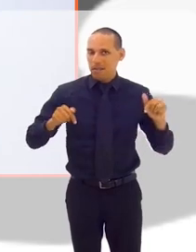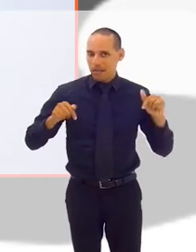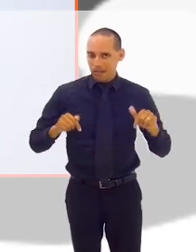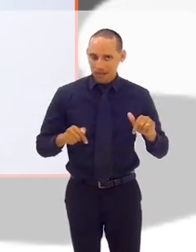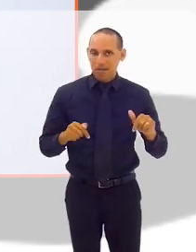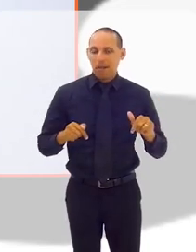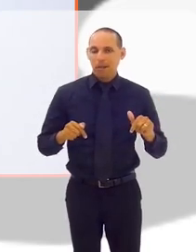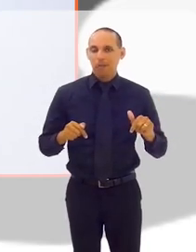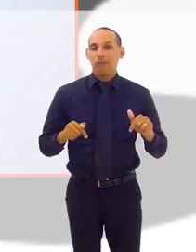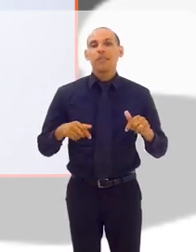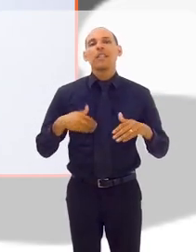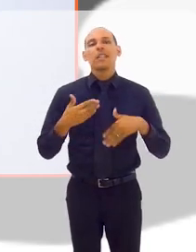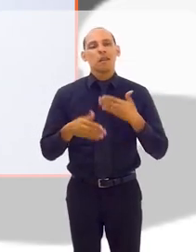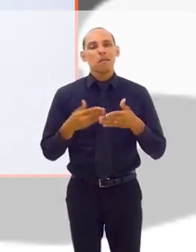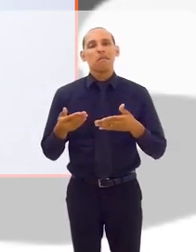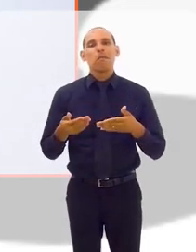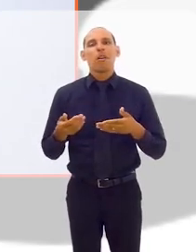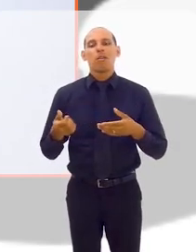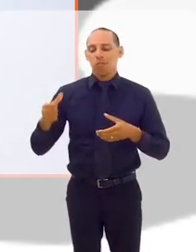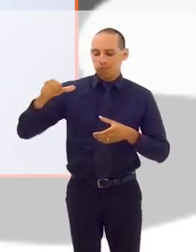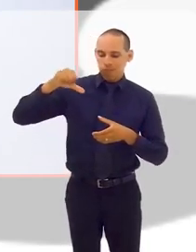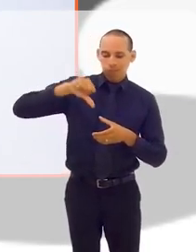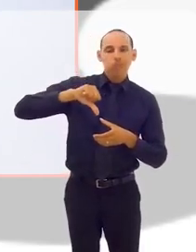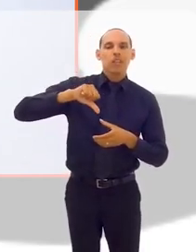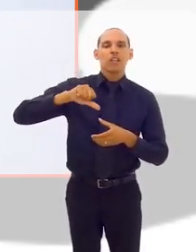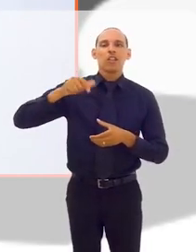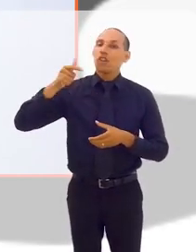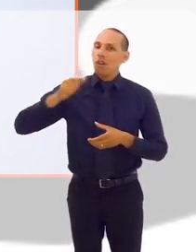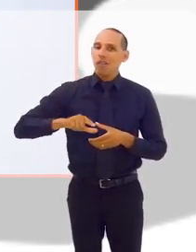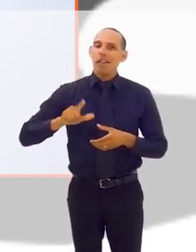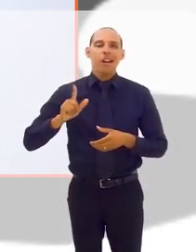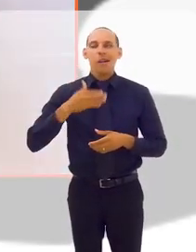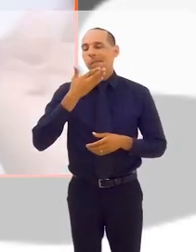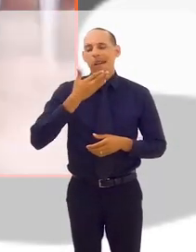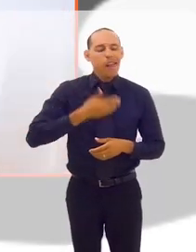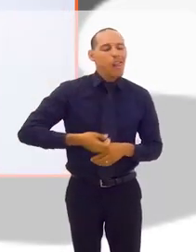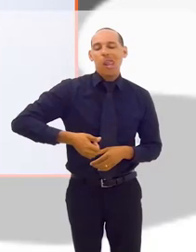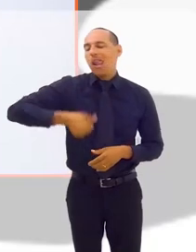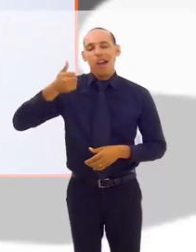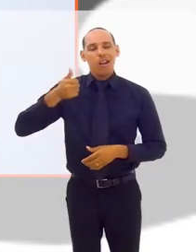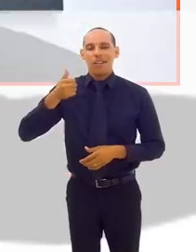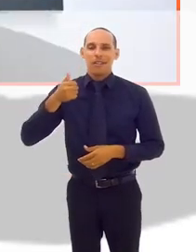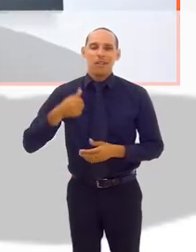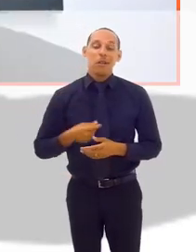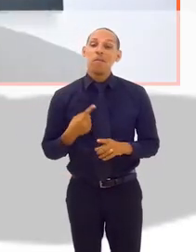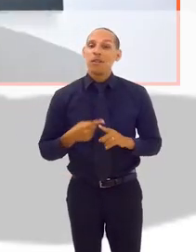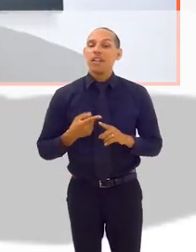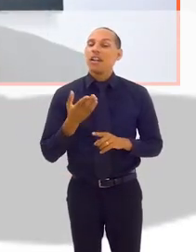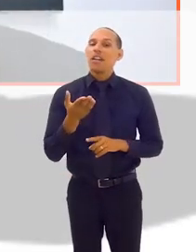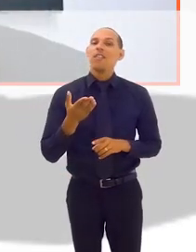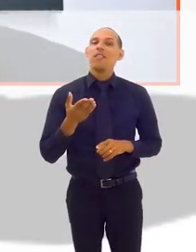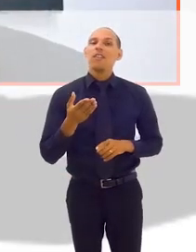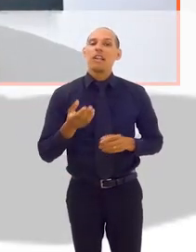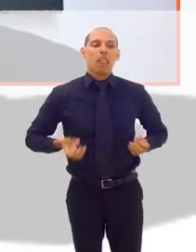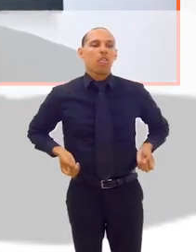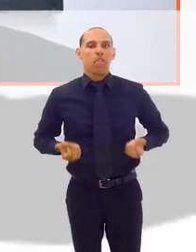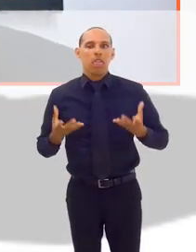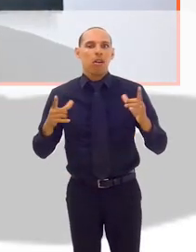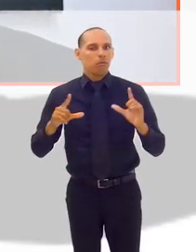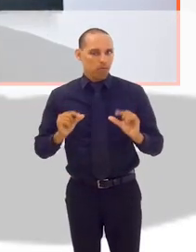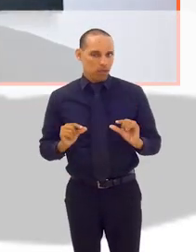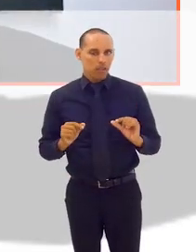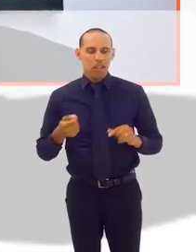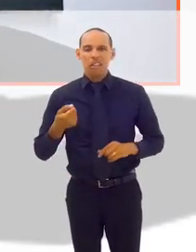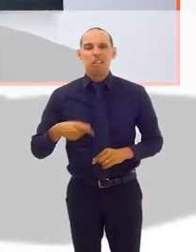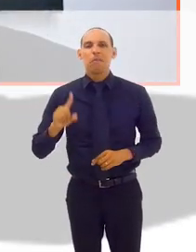dessa embalagem e reenvasá-la na mesma embalagem, que aí é o melhor dos mundos. Porque aí você gasta menos, você